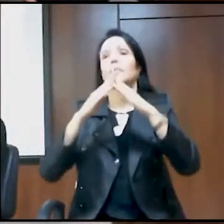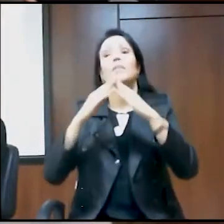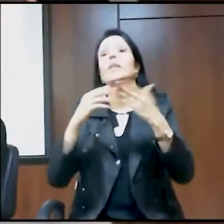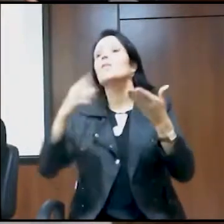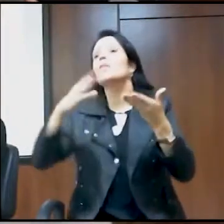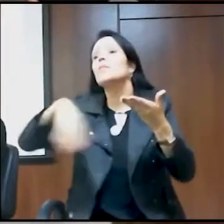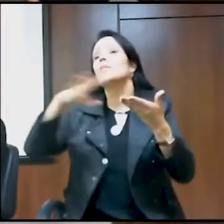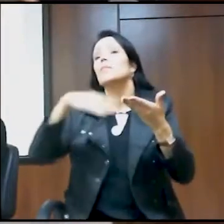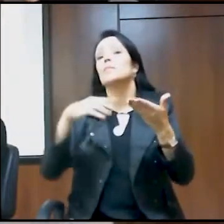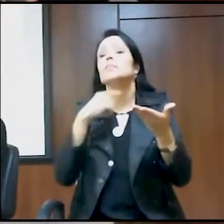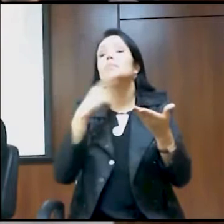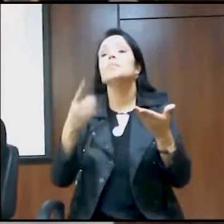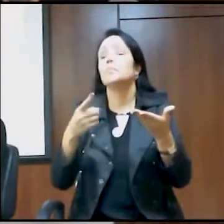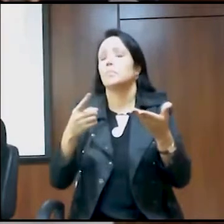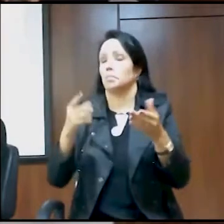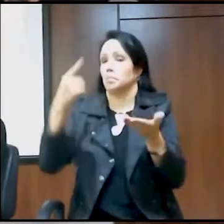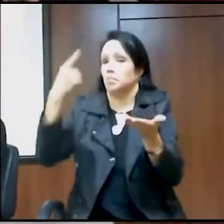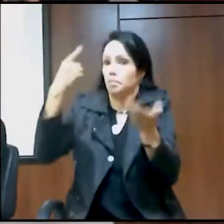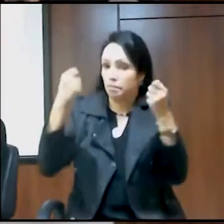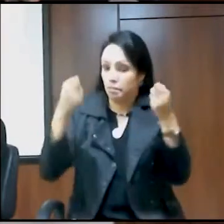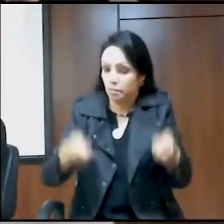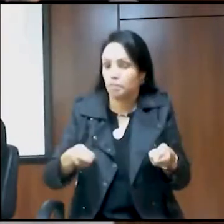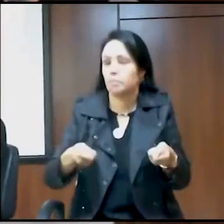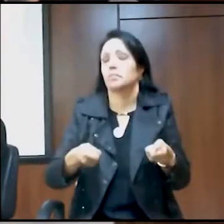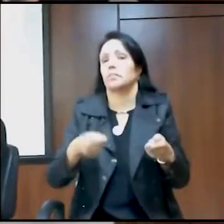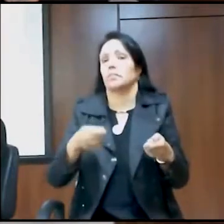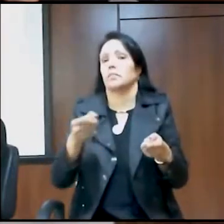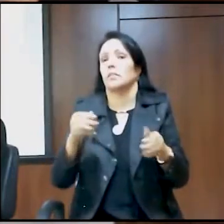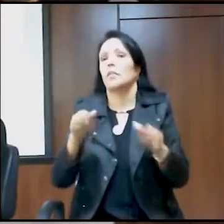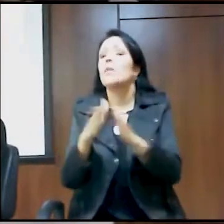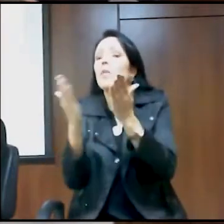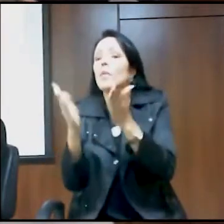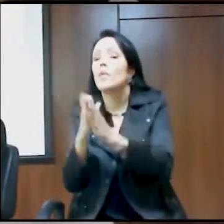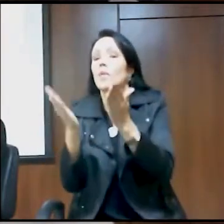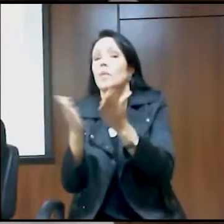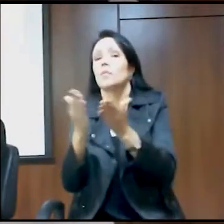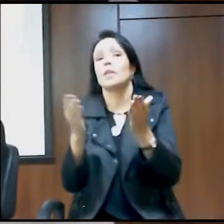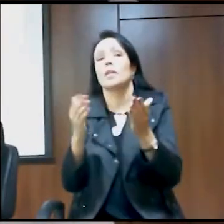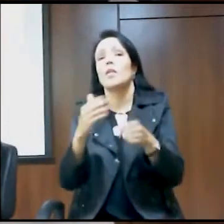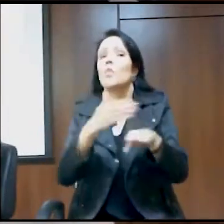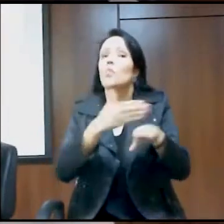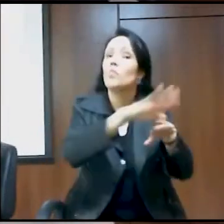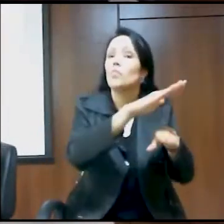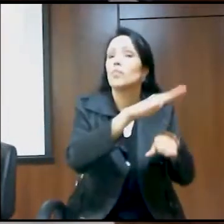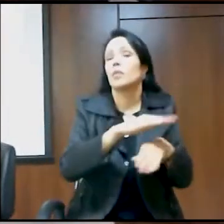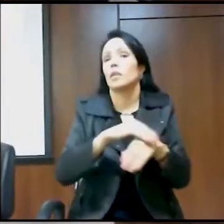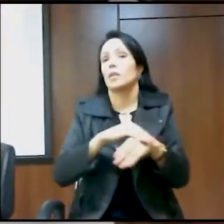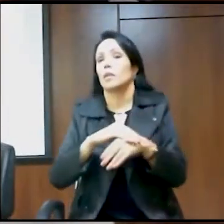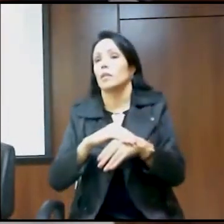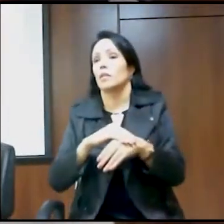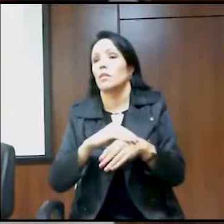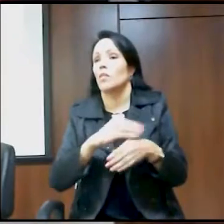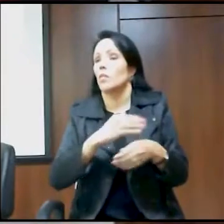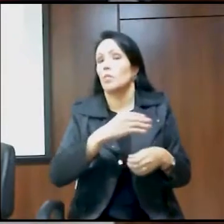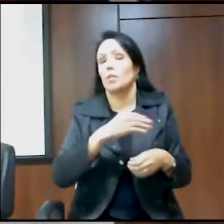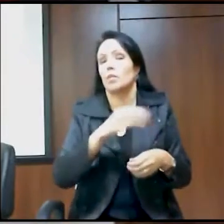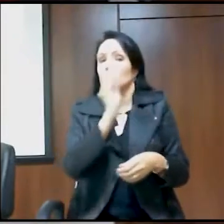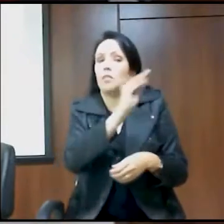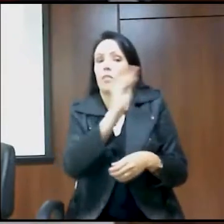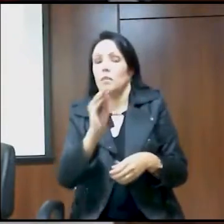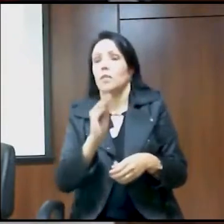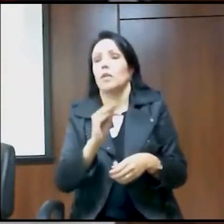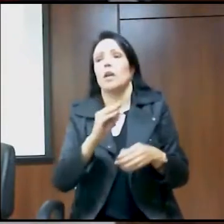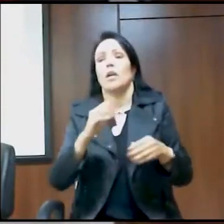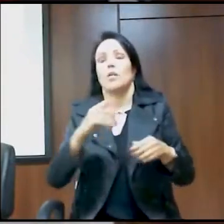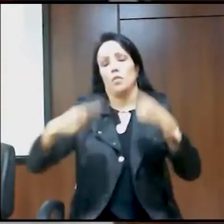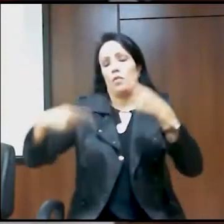não consegue garantir que as pessoas de baixa renda, as pessoas mais pobres, os excluídos, possam acessar a política habitacional. Aí você